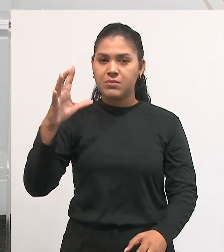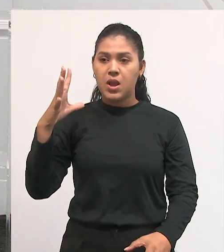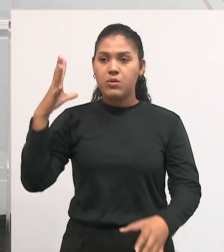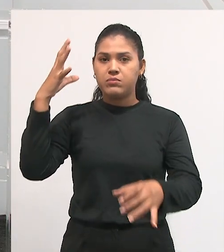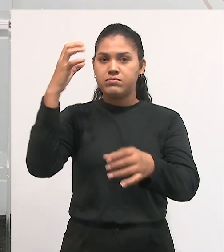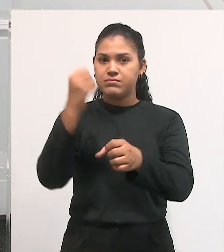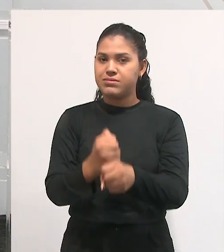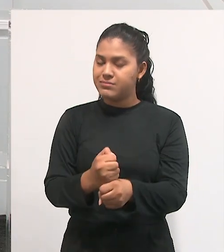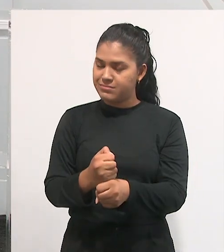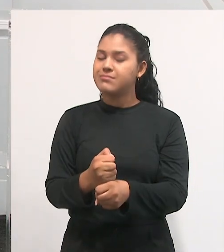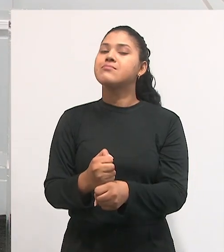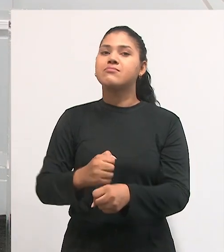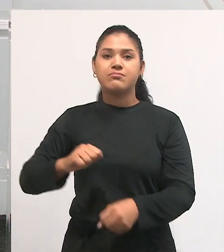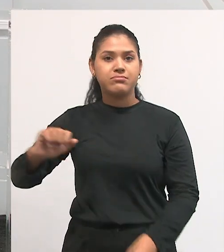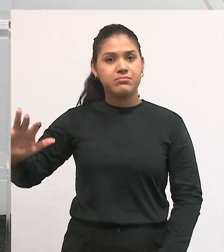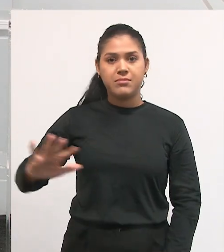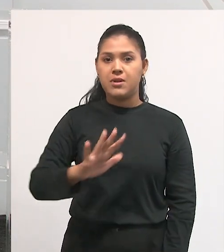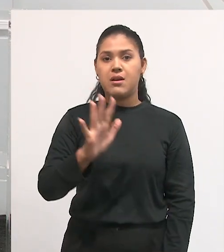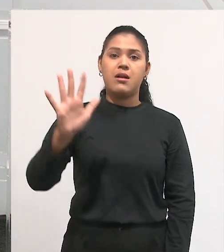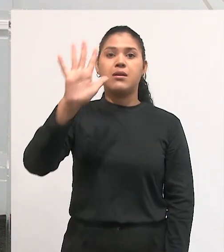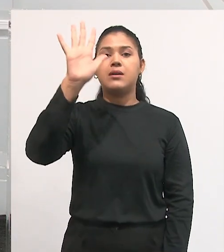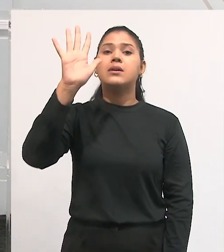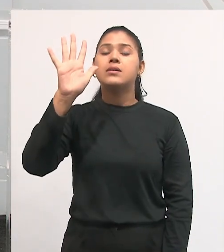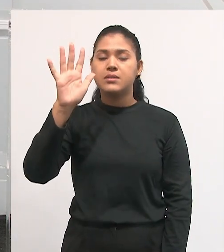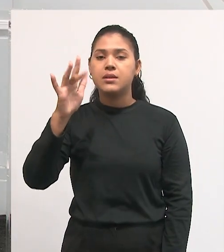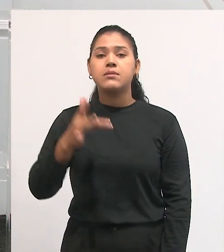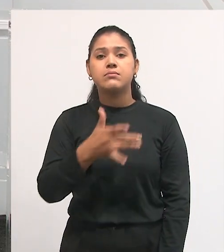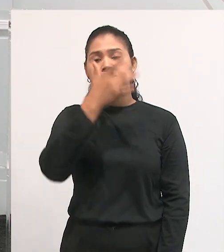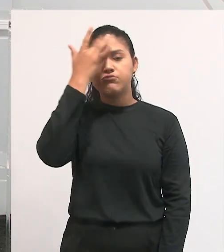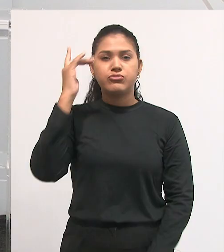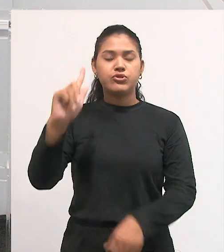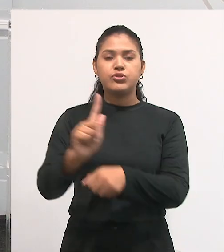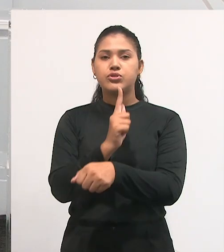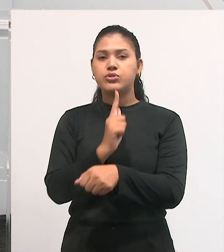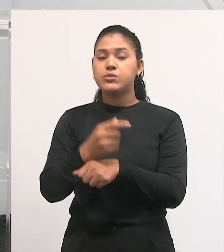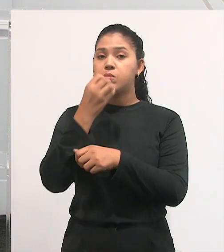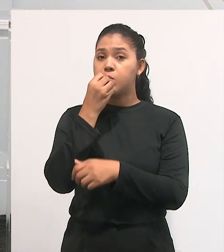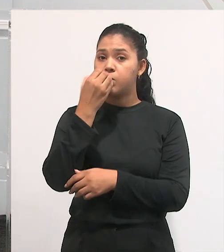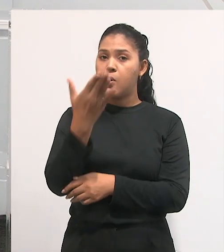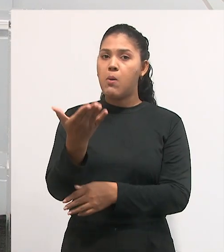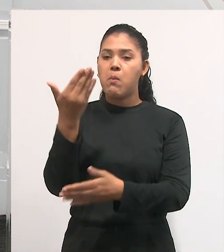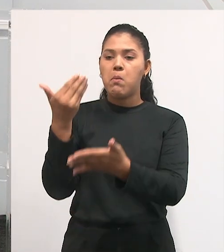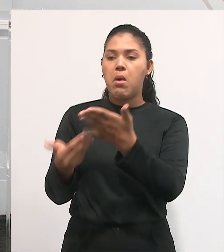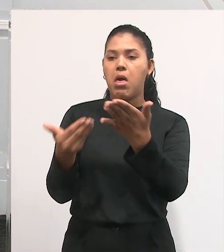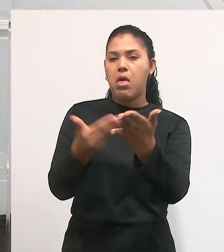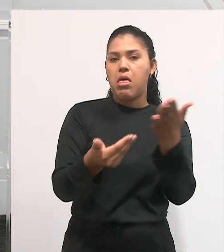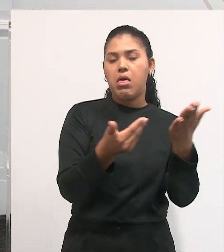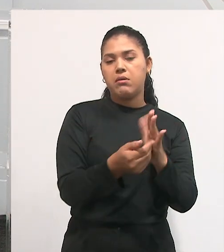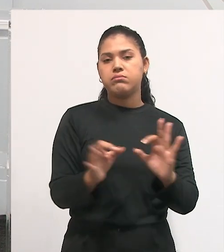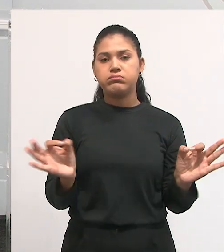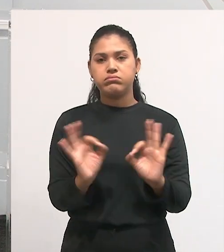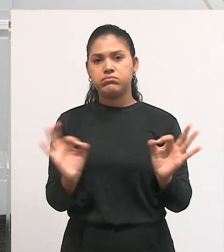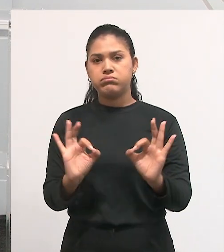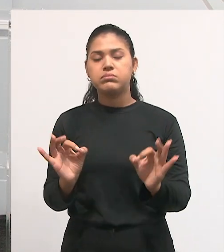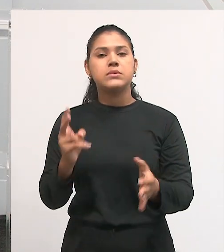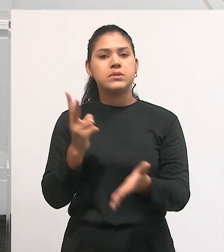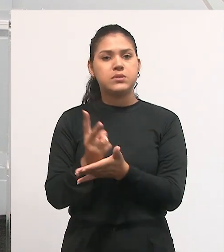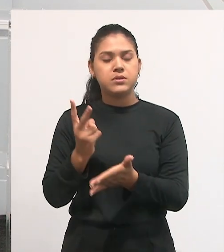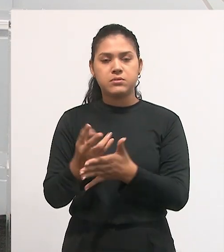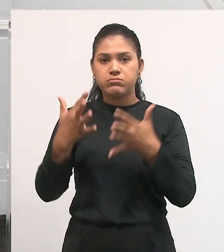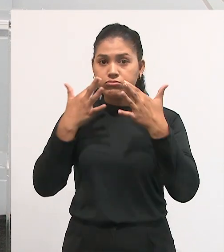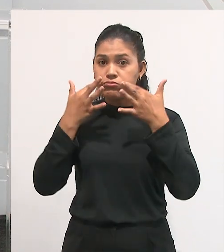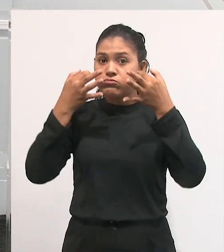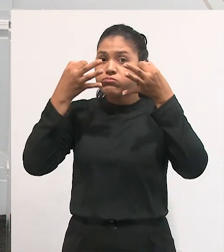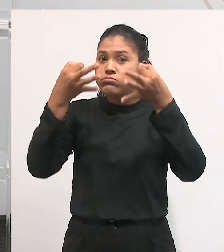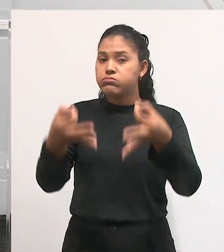um gasto aí muito grande para a empresa. E um bom gestor, ele não deixa os custos aqui acabarem com o negócio. Ele